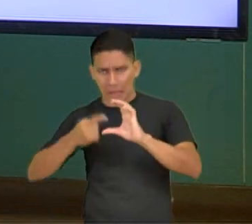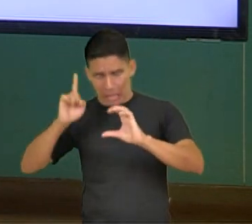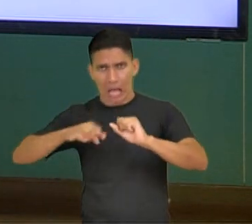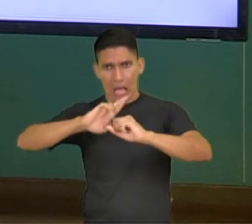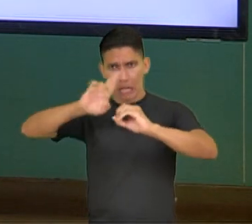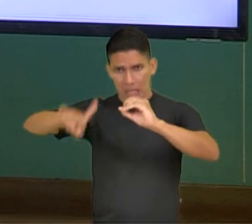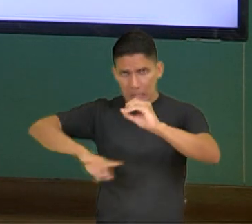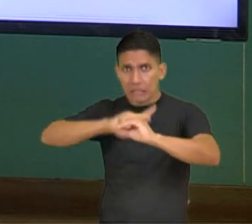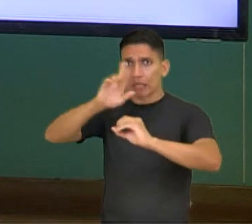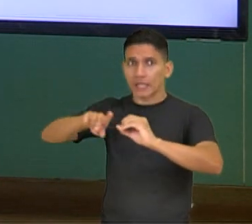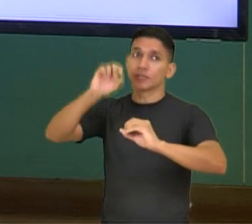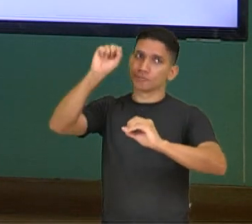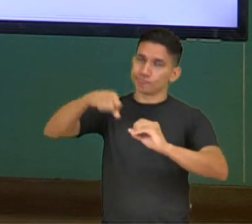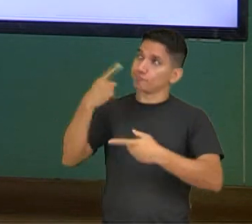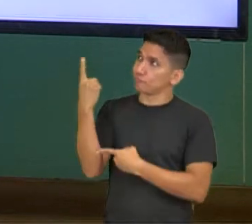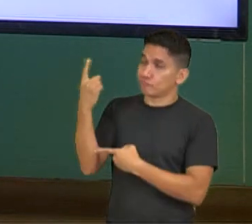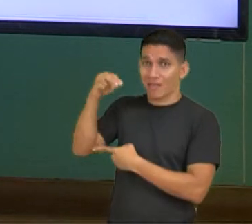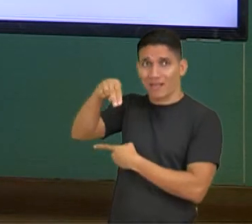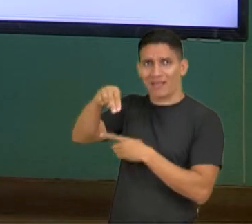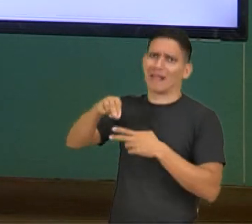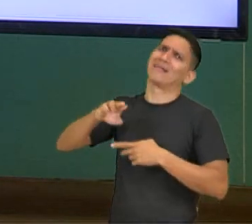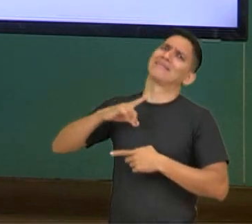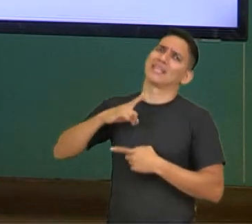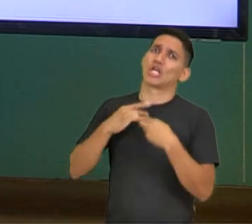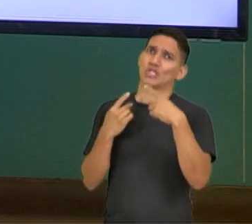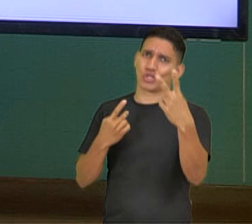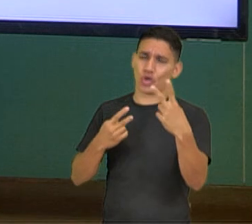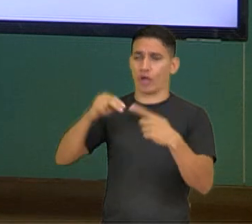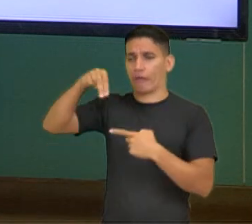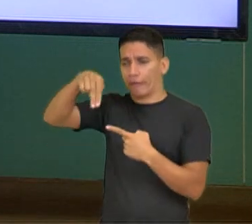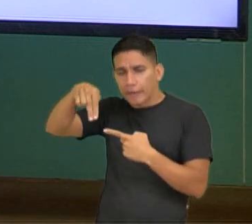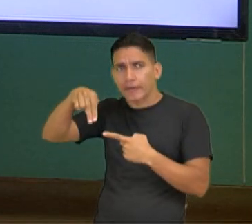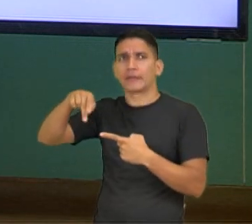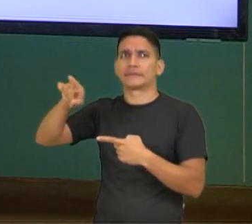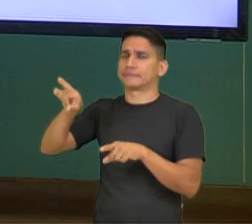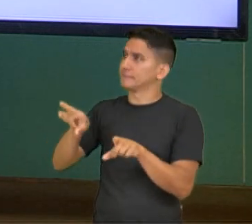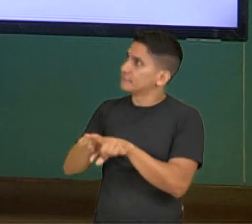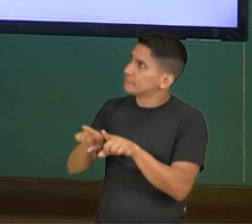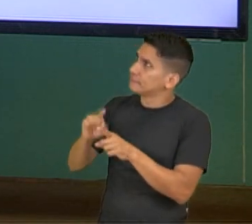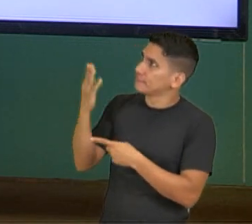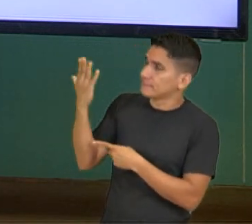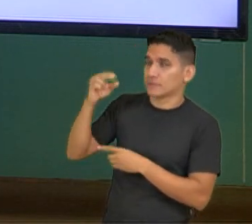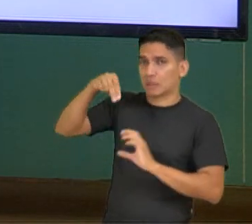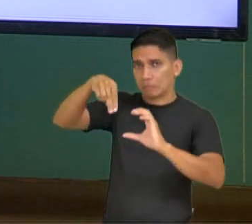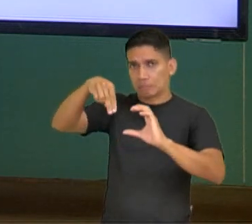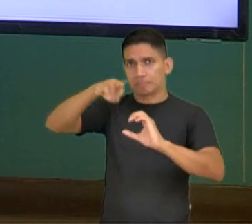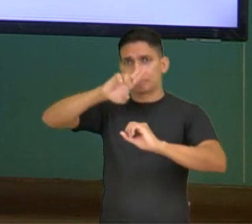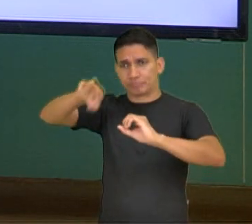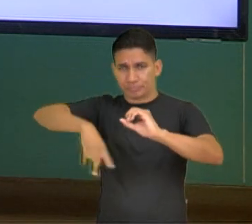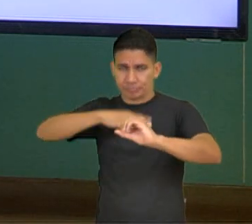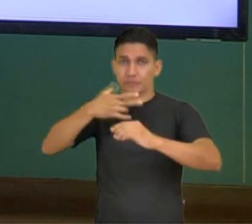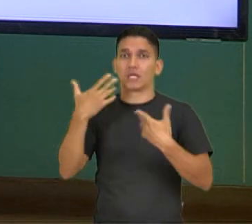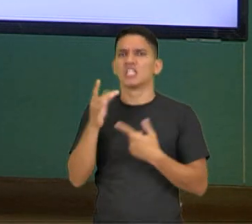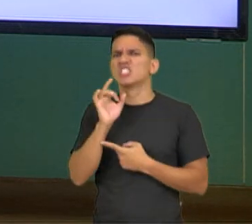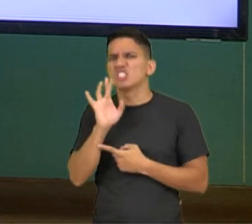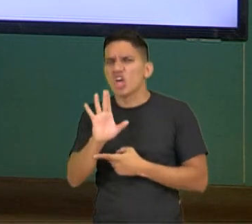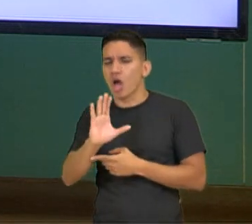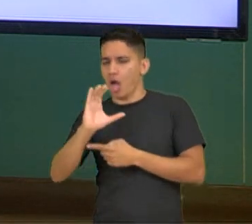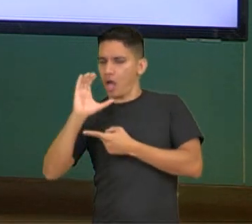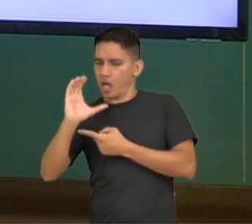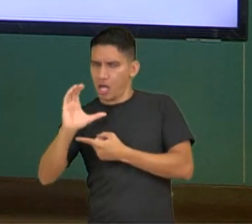heterocíclica? Sim, temos um heteroátomo. Aliás, temos dois, né? Nitrogênios ali. Só existem carbonos primários